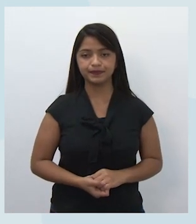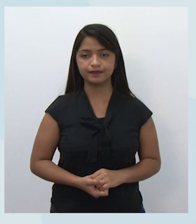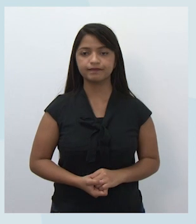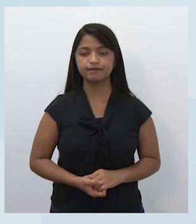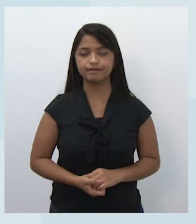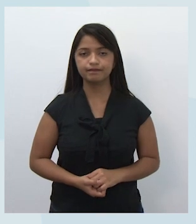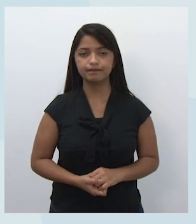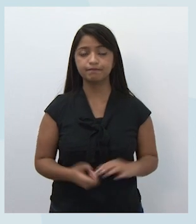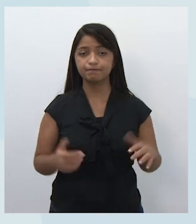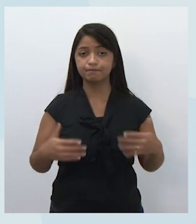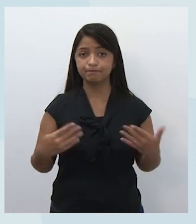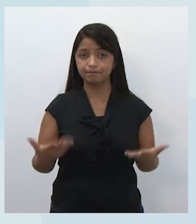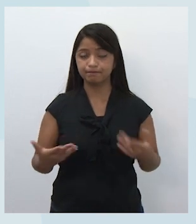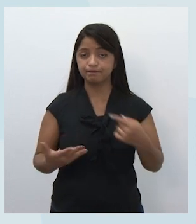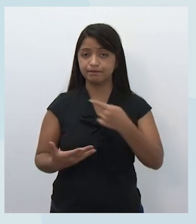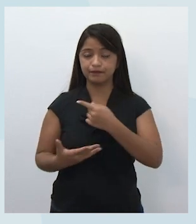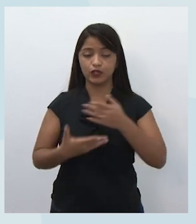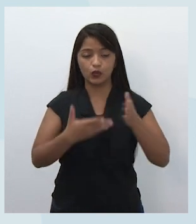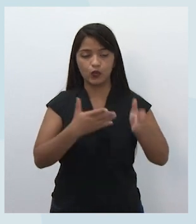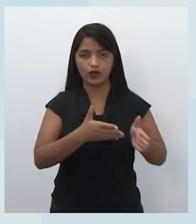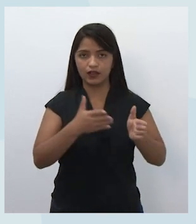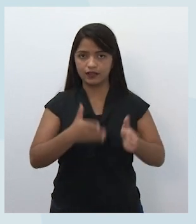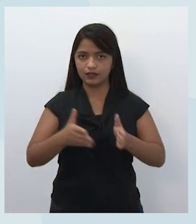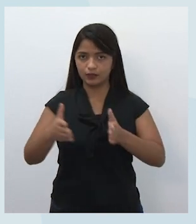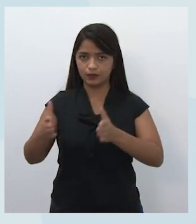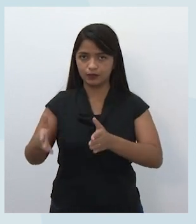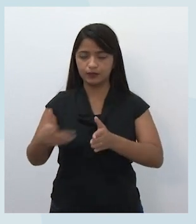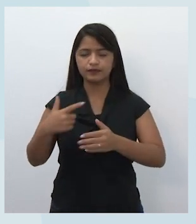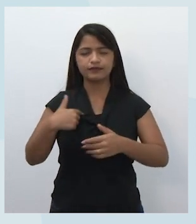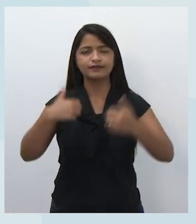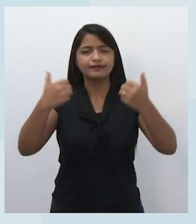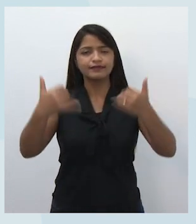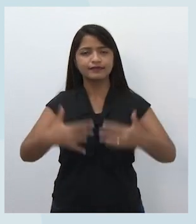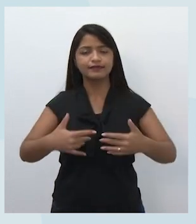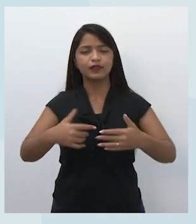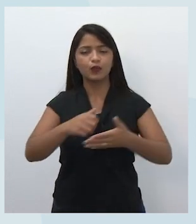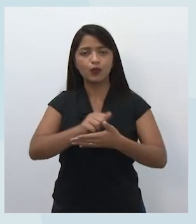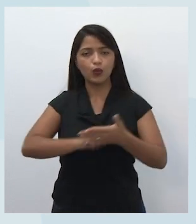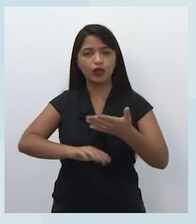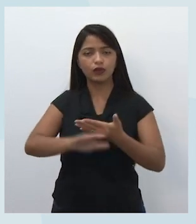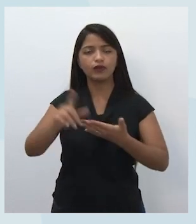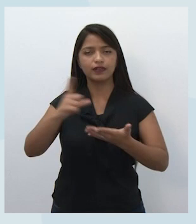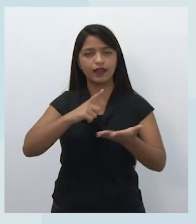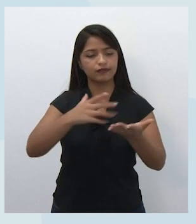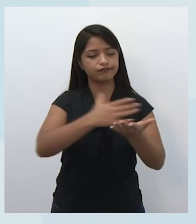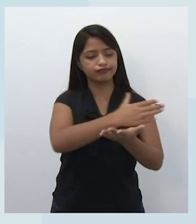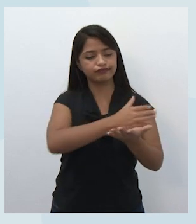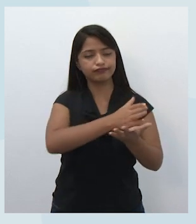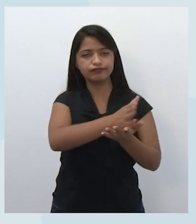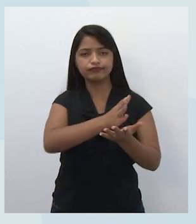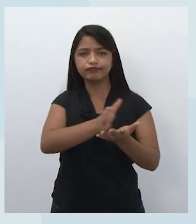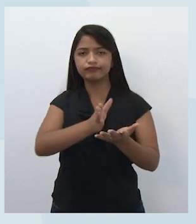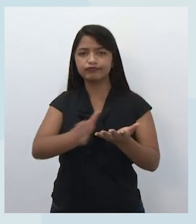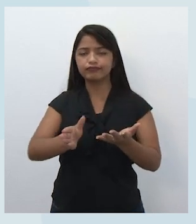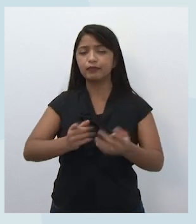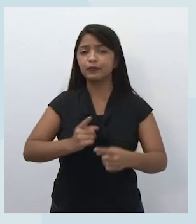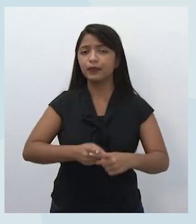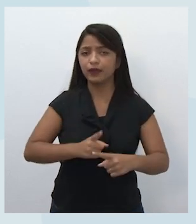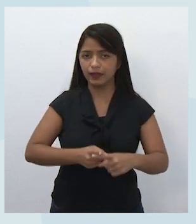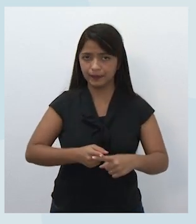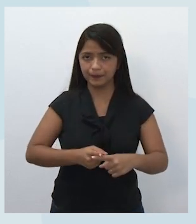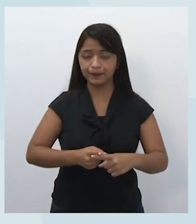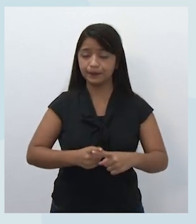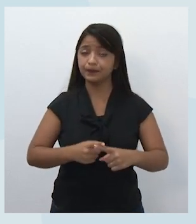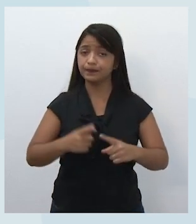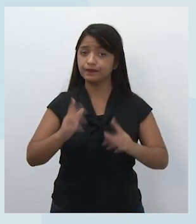Então, esse é o organizador. Por que eu falei de campos de atuação primeiro para chegar no organizador curricular? Como já foi colocado,